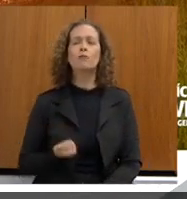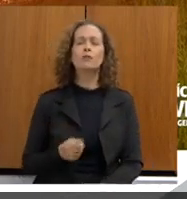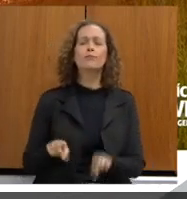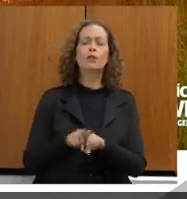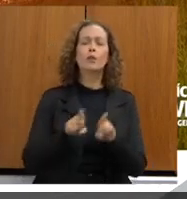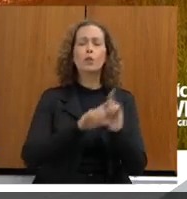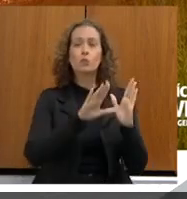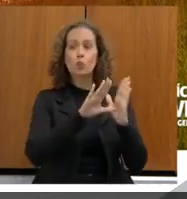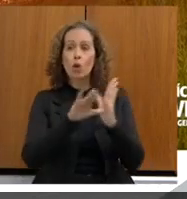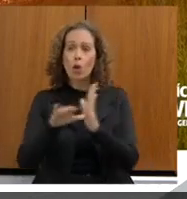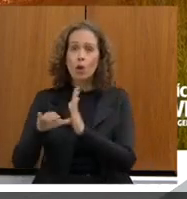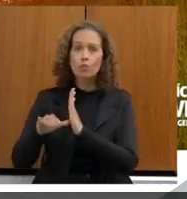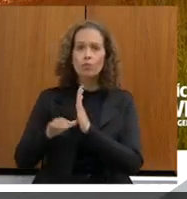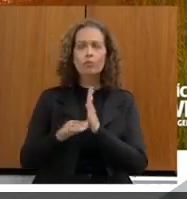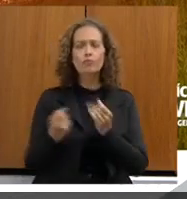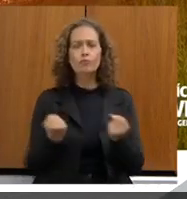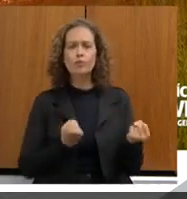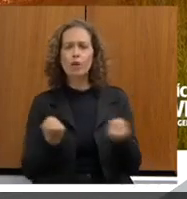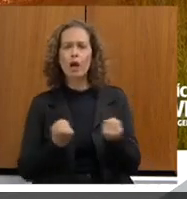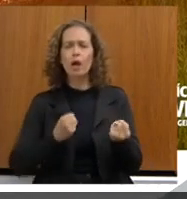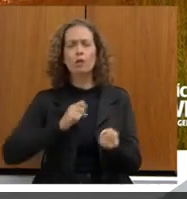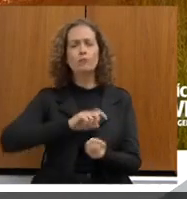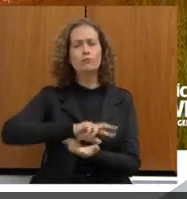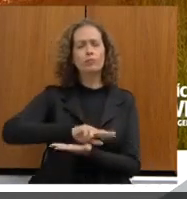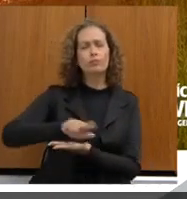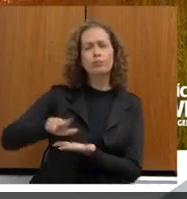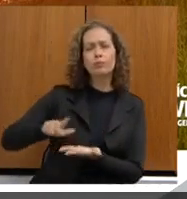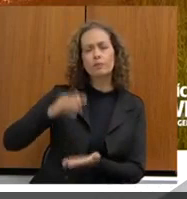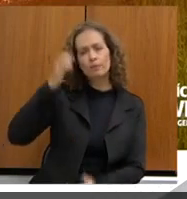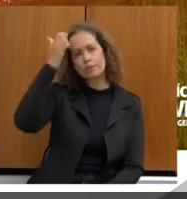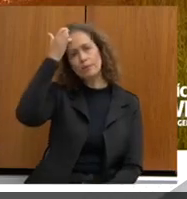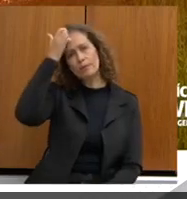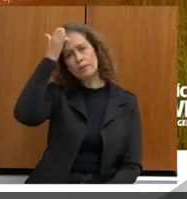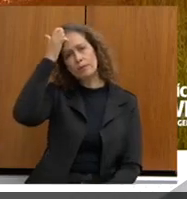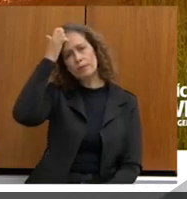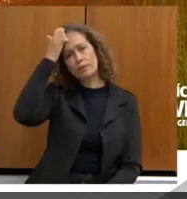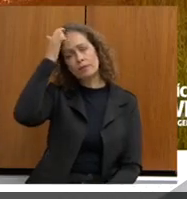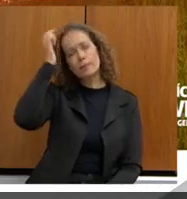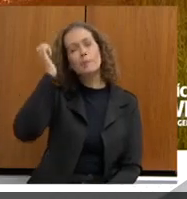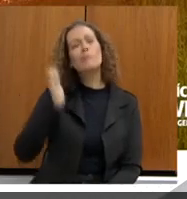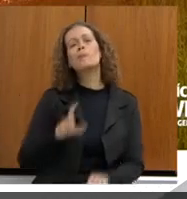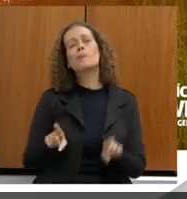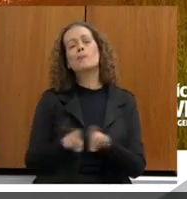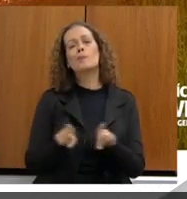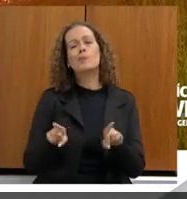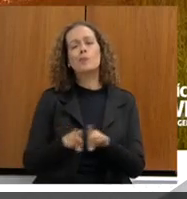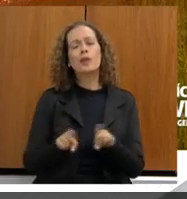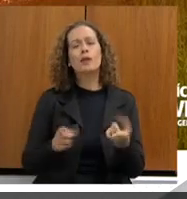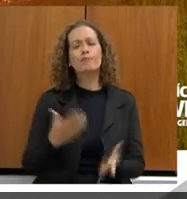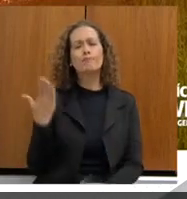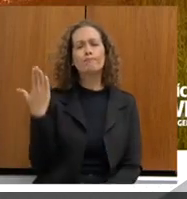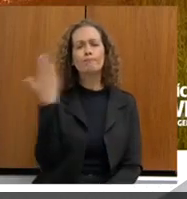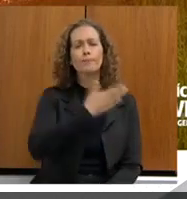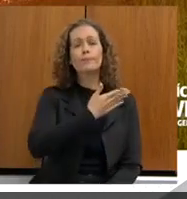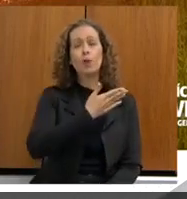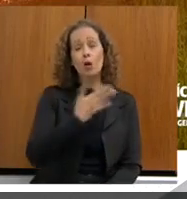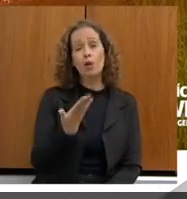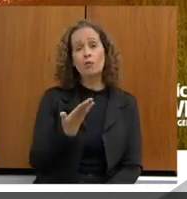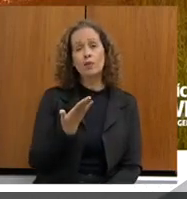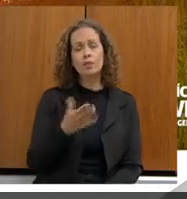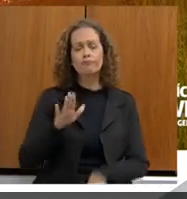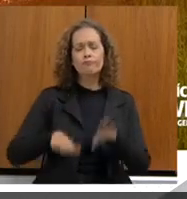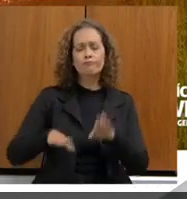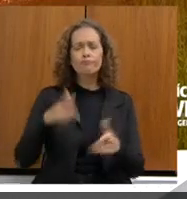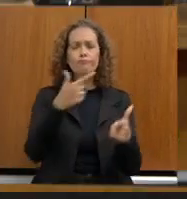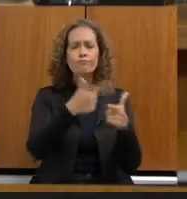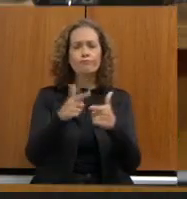prisão de suspeito riscos é de perecimento de prova em certas situações